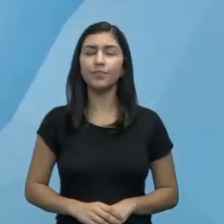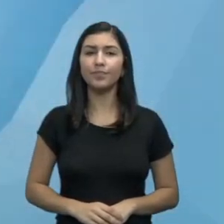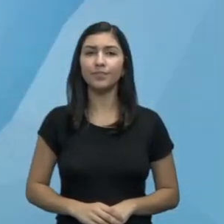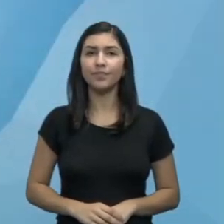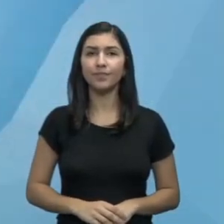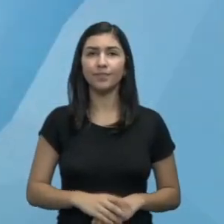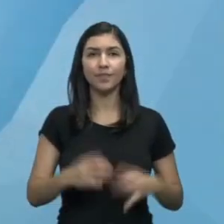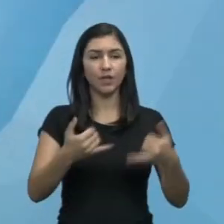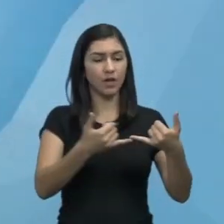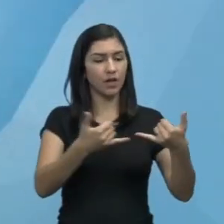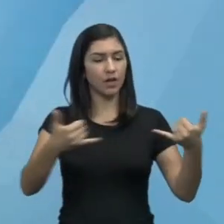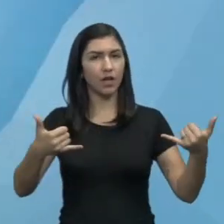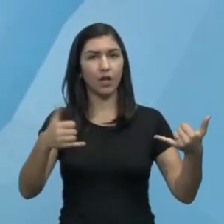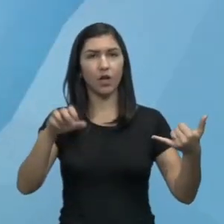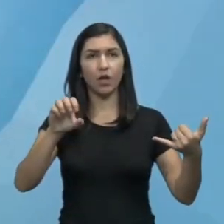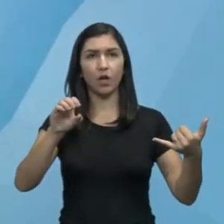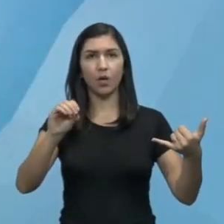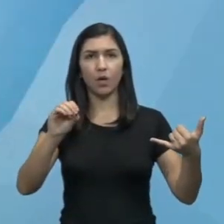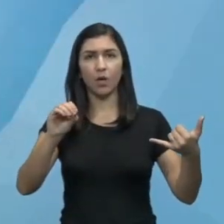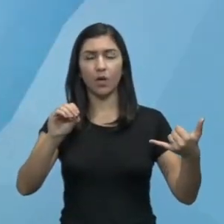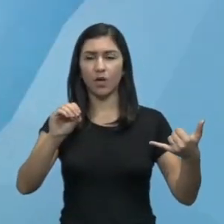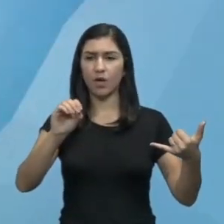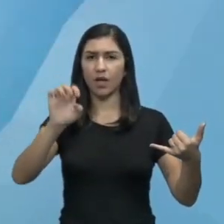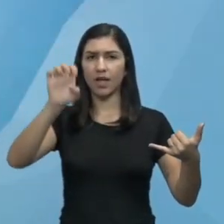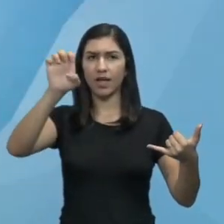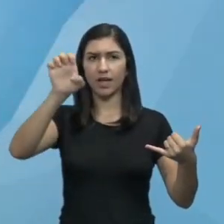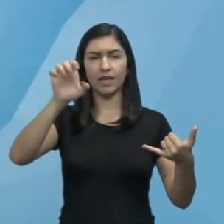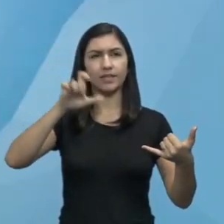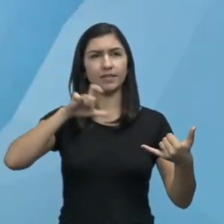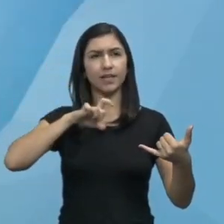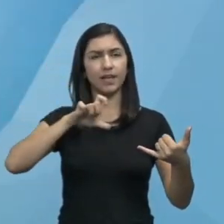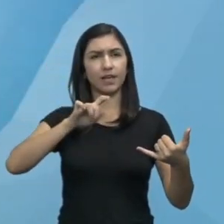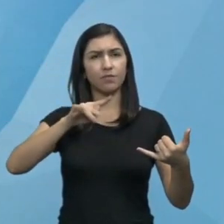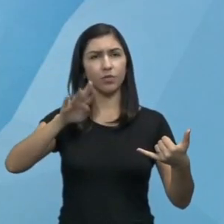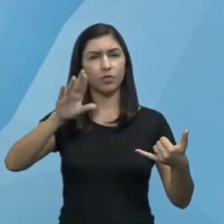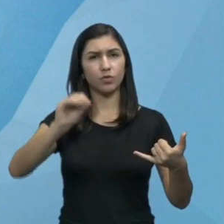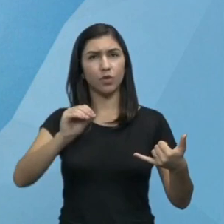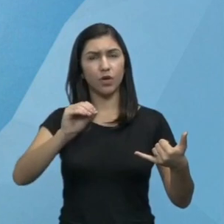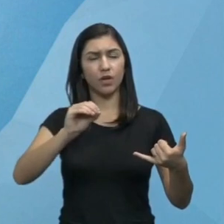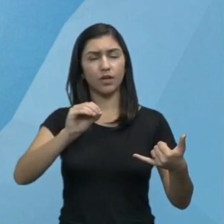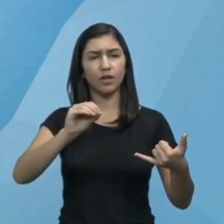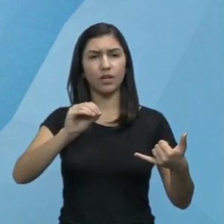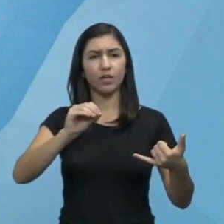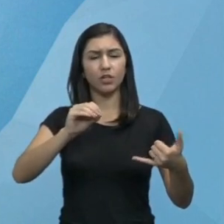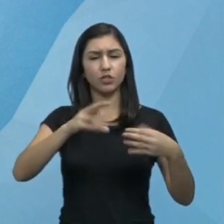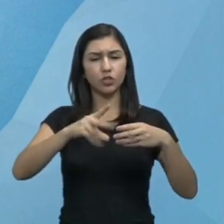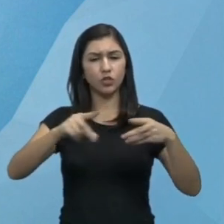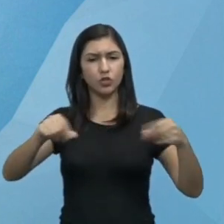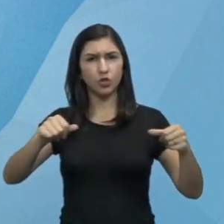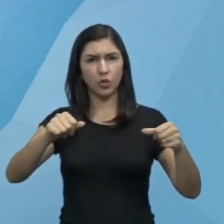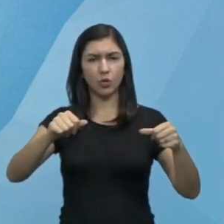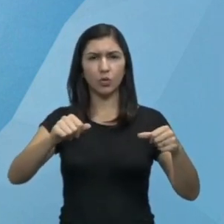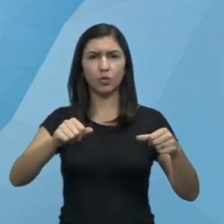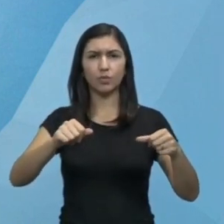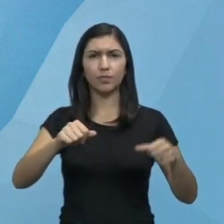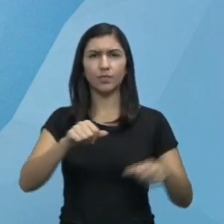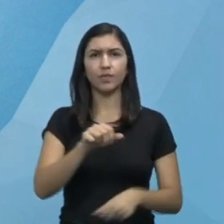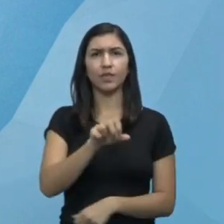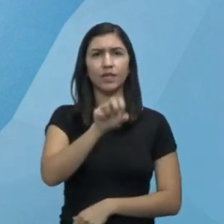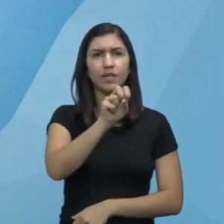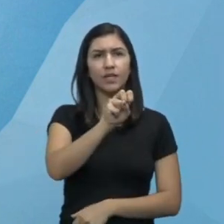A linha OE do gráfico corresponde à envoltória de resistência intrínseca de um solo arenoso. E σ1